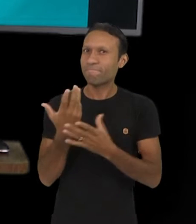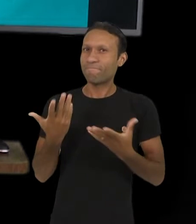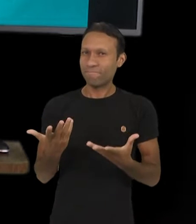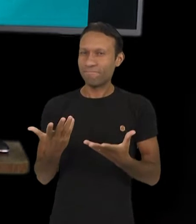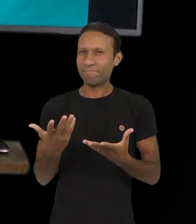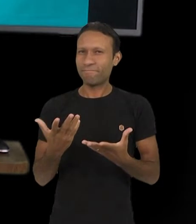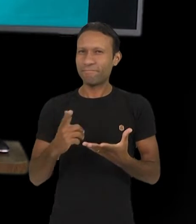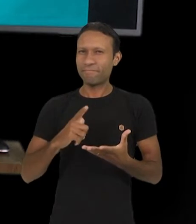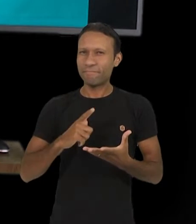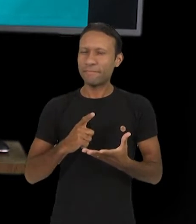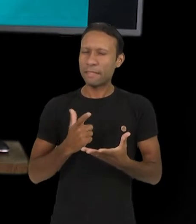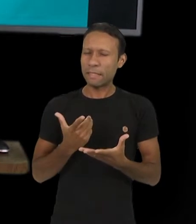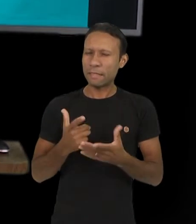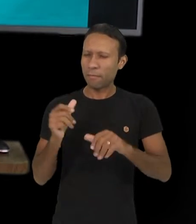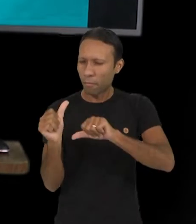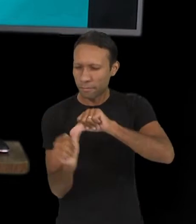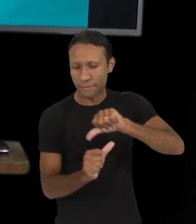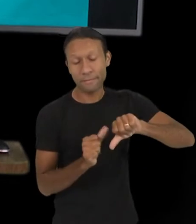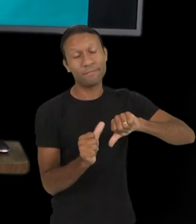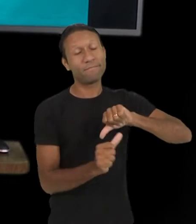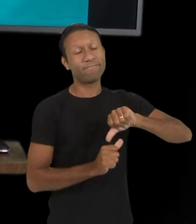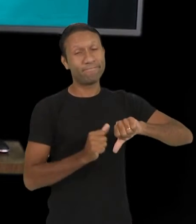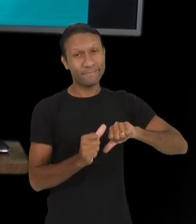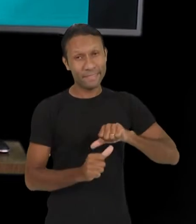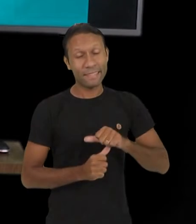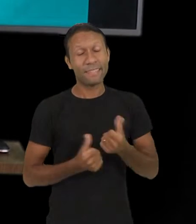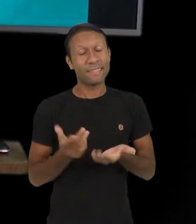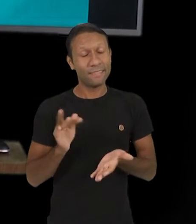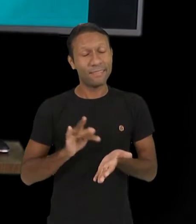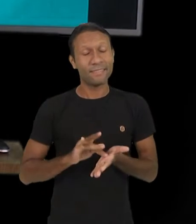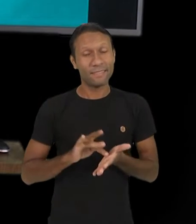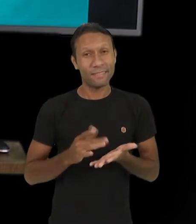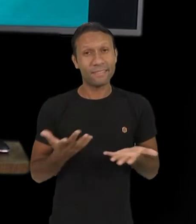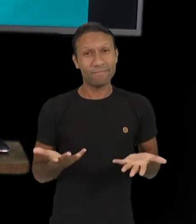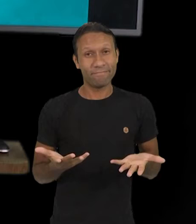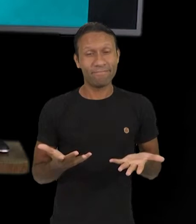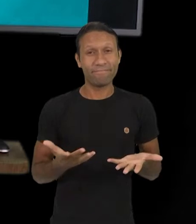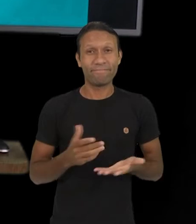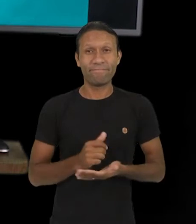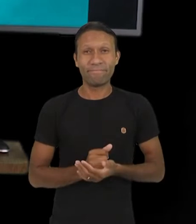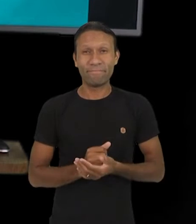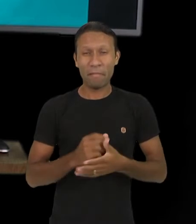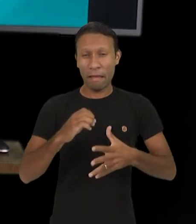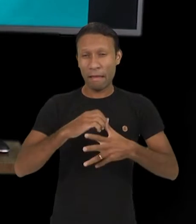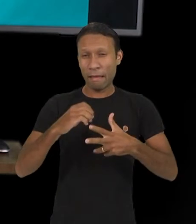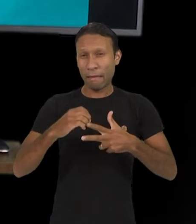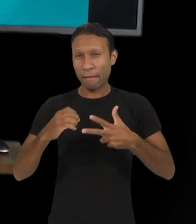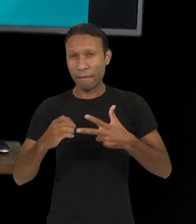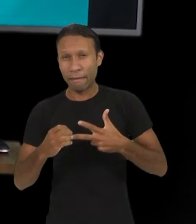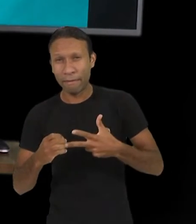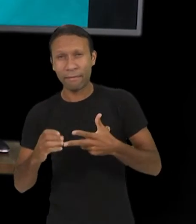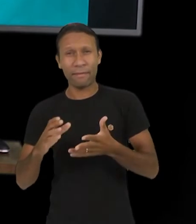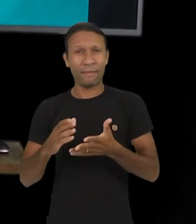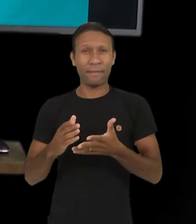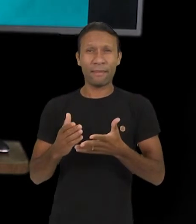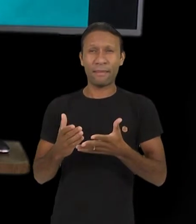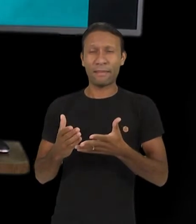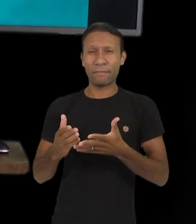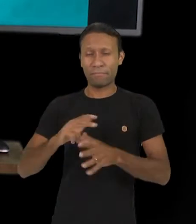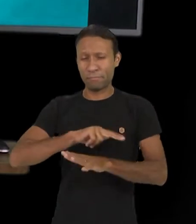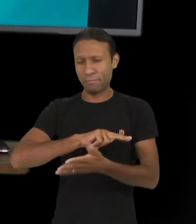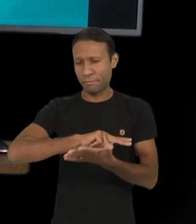firme, tá? A gente tem uma série de mudanças, sabe? De Enem que adia, não